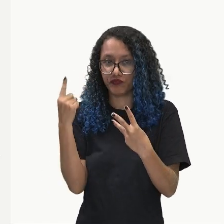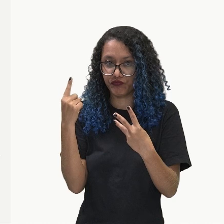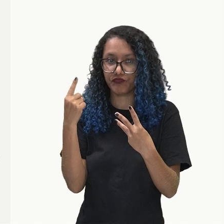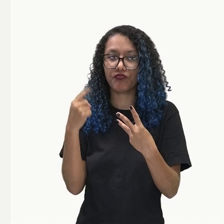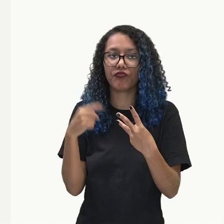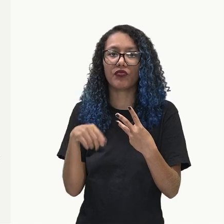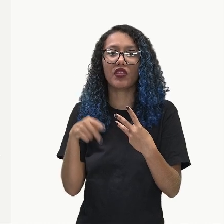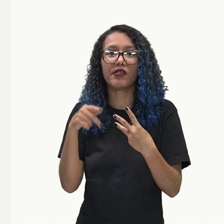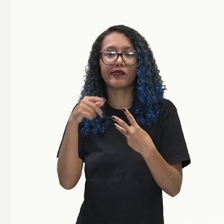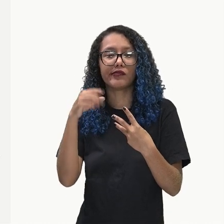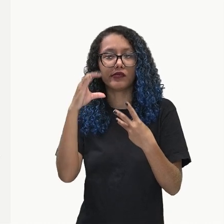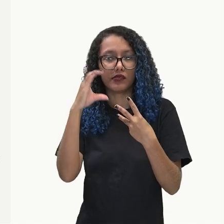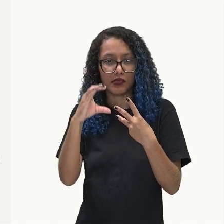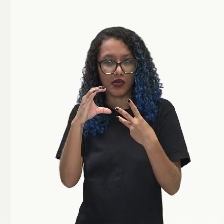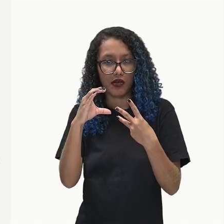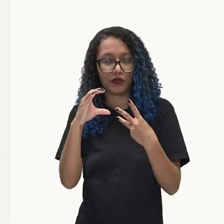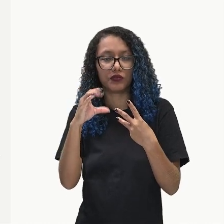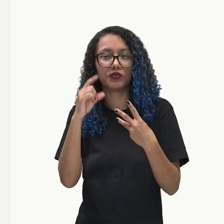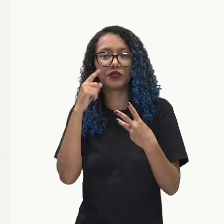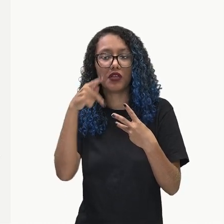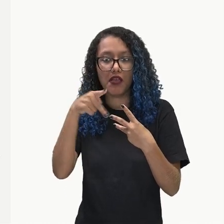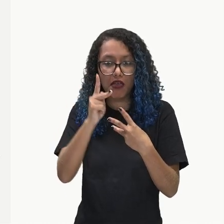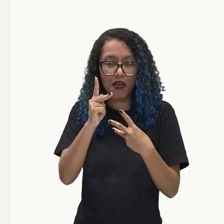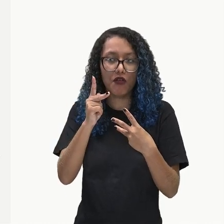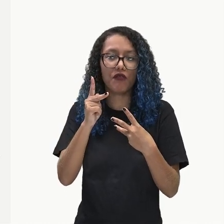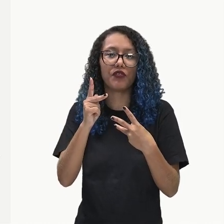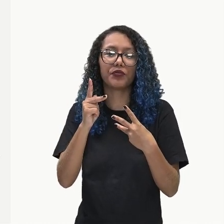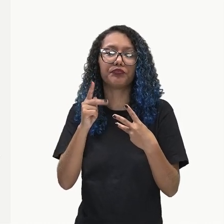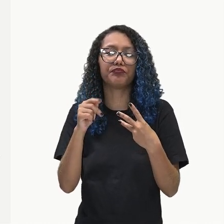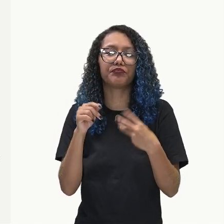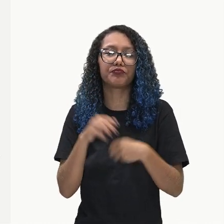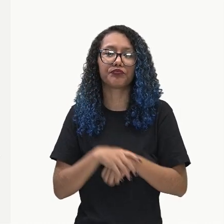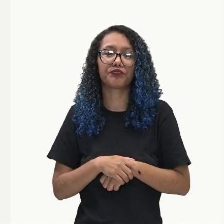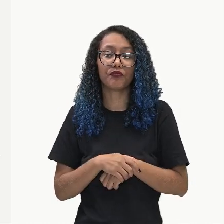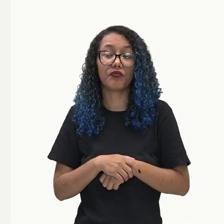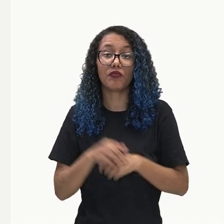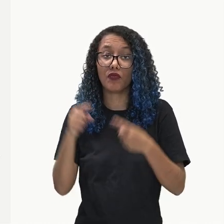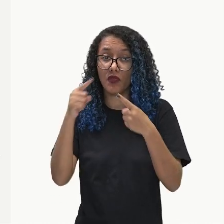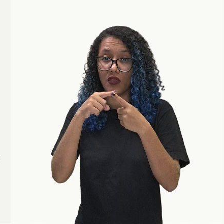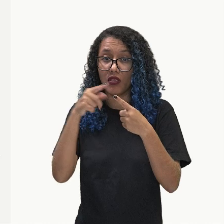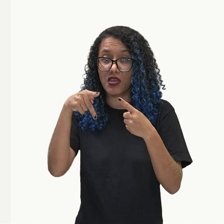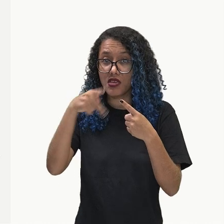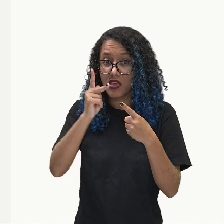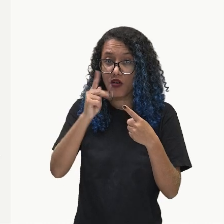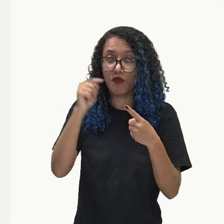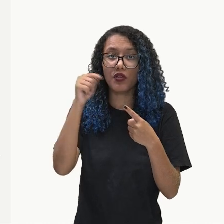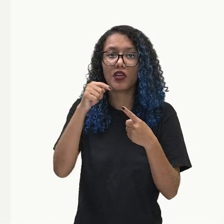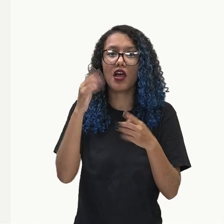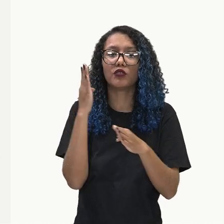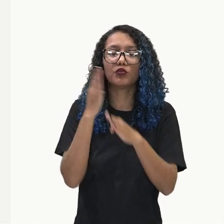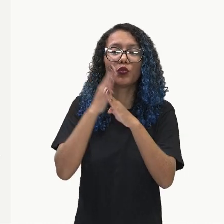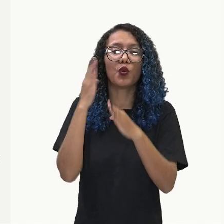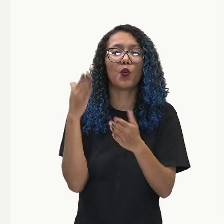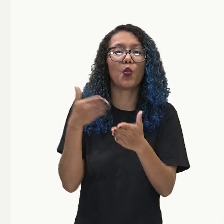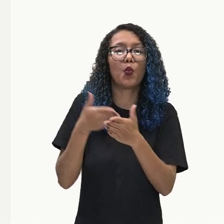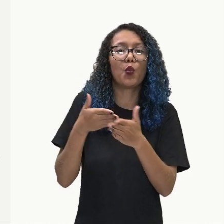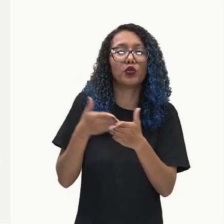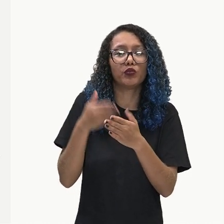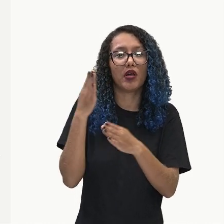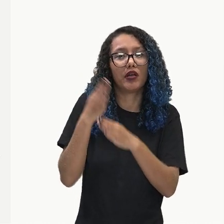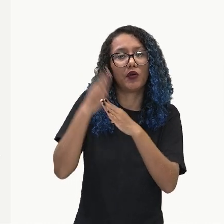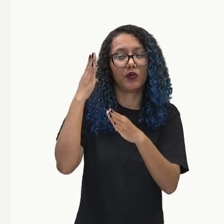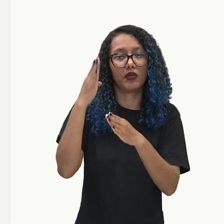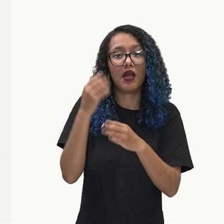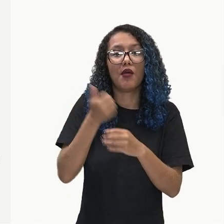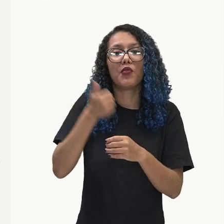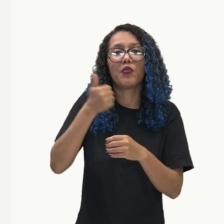Celsius, Kelvin, como eu falei, a Kelvin é a que foi descoberta por última. A primeira foi